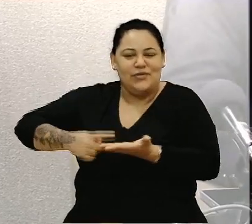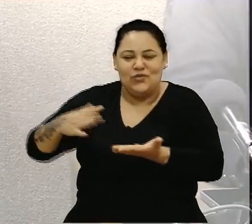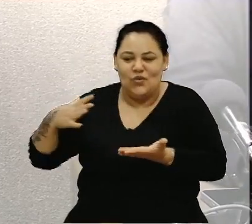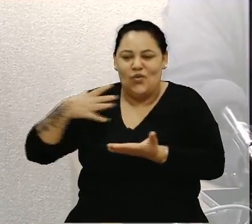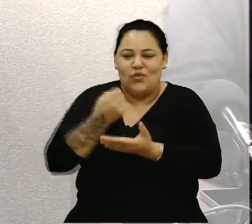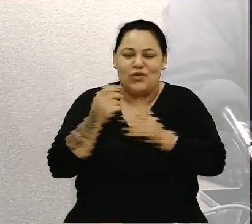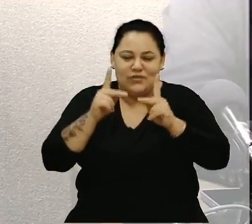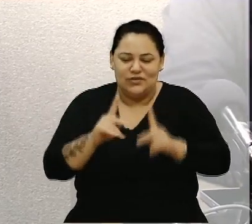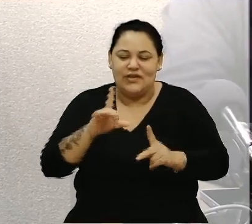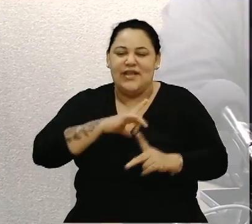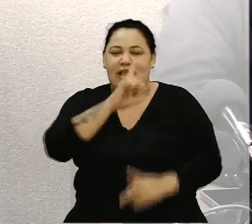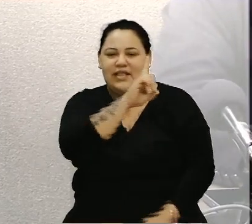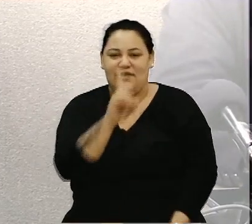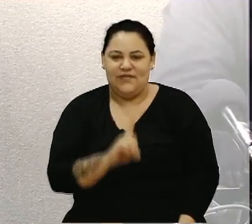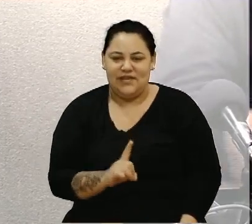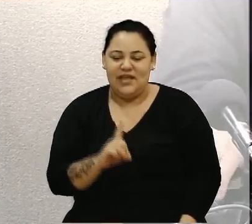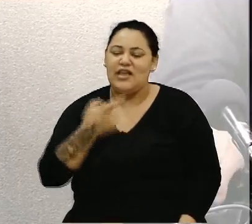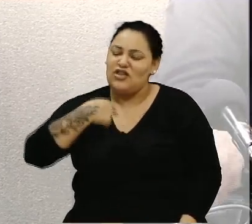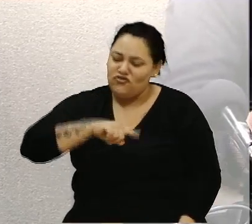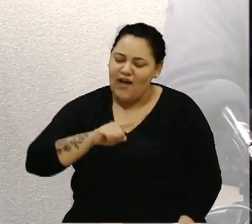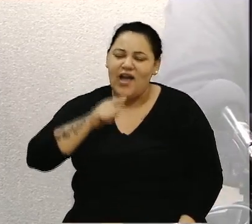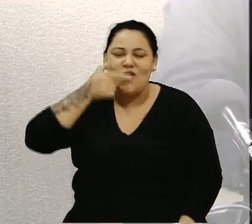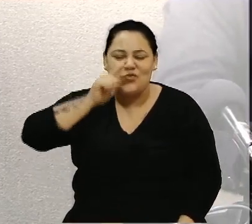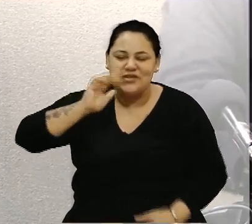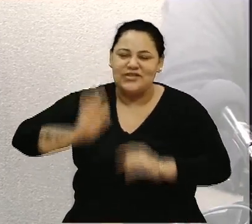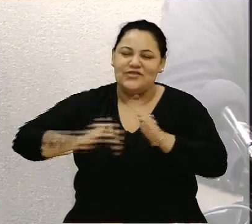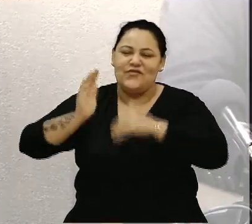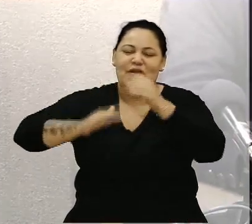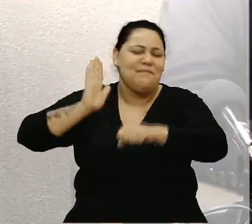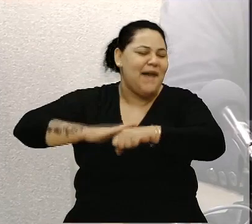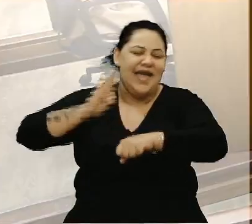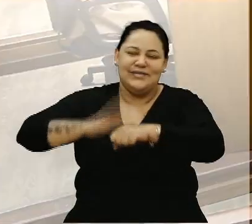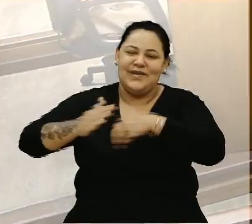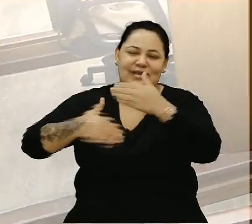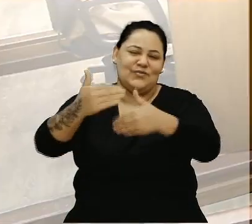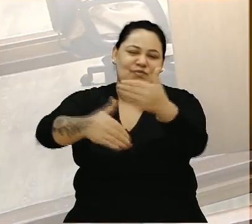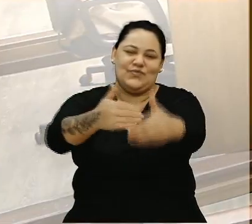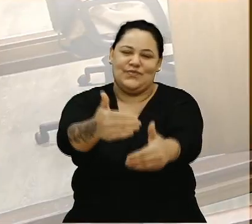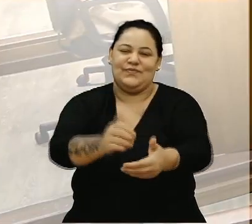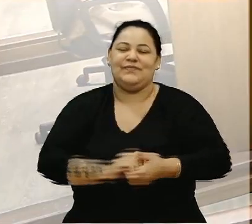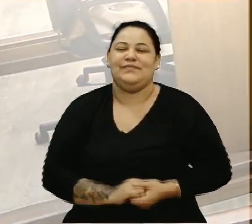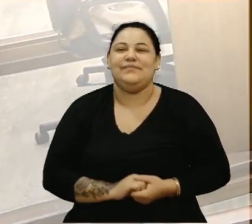pessoas com deficiência e que vamos avançar ainda mais nos próximos meses. Obrigada.